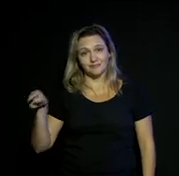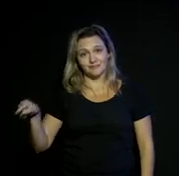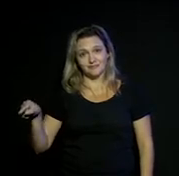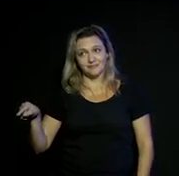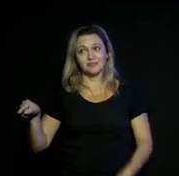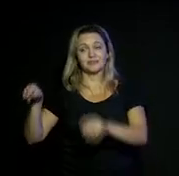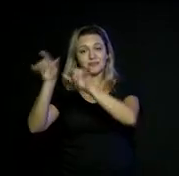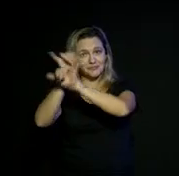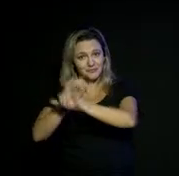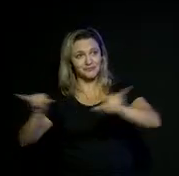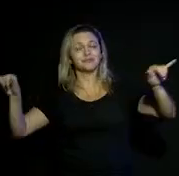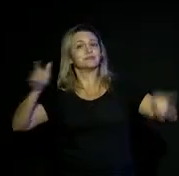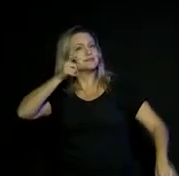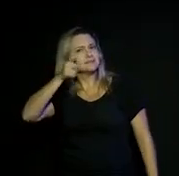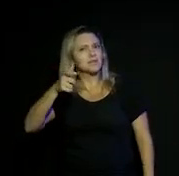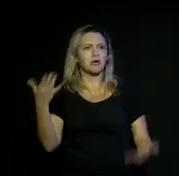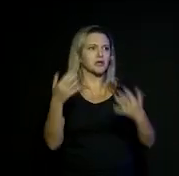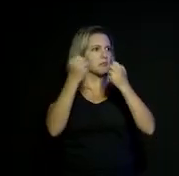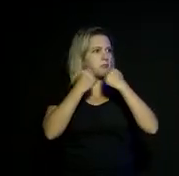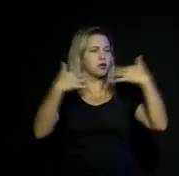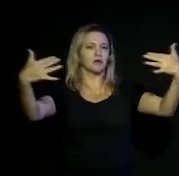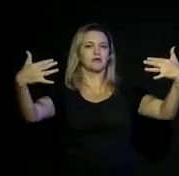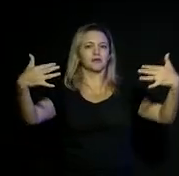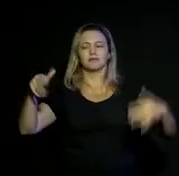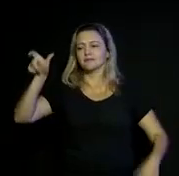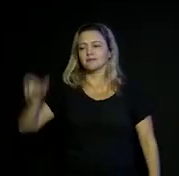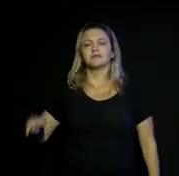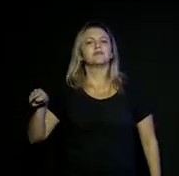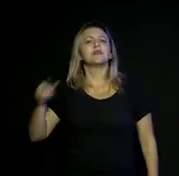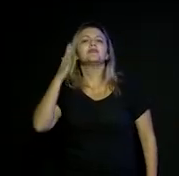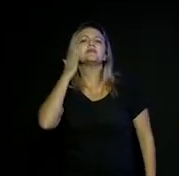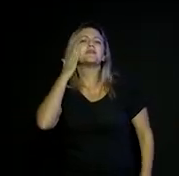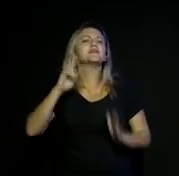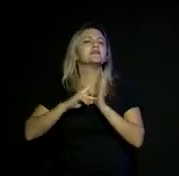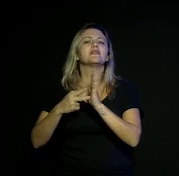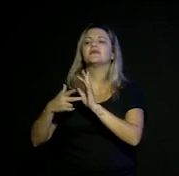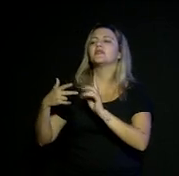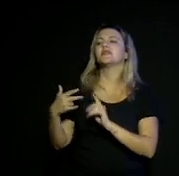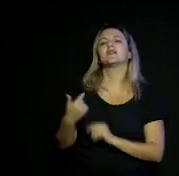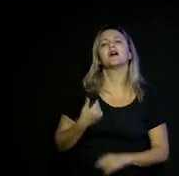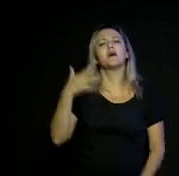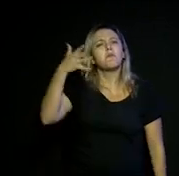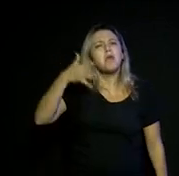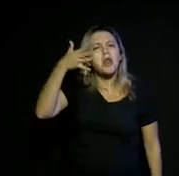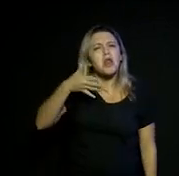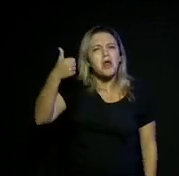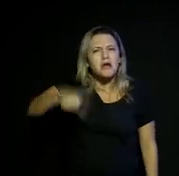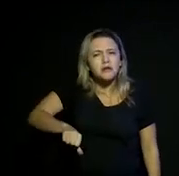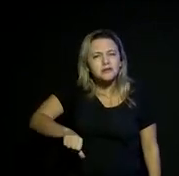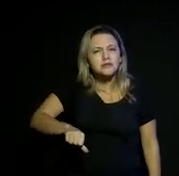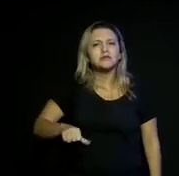interessante, já que estamos diante de uma plateia tão grande. Ele dizia, você sabe o que é um mau orador? Não tem ninguém com